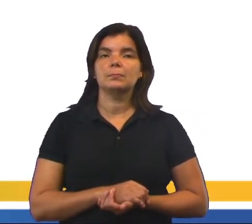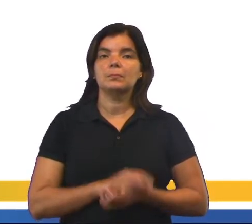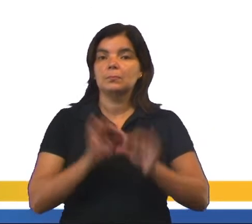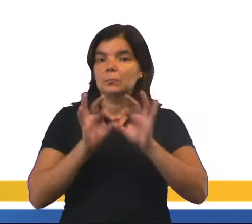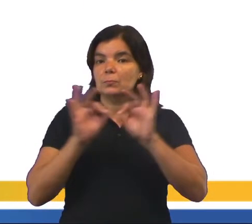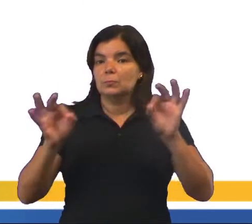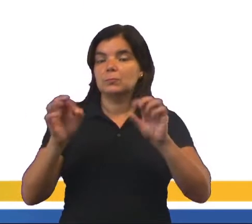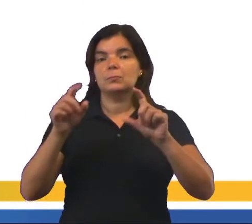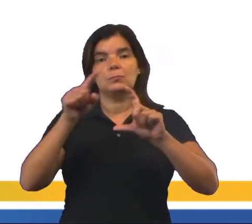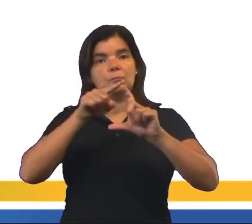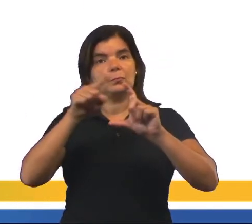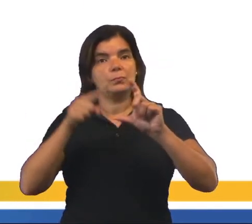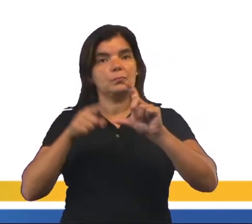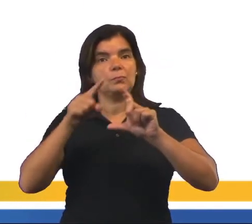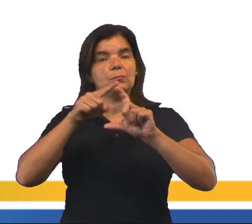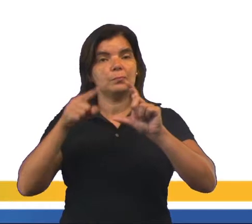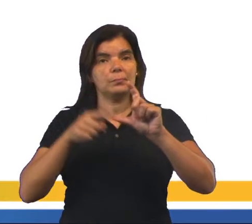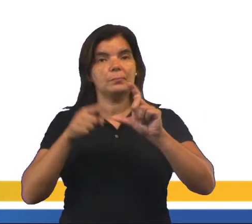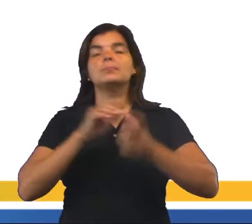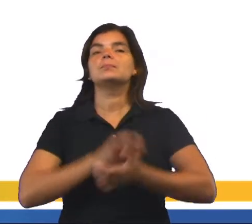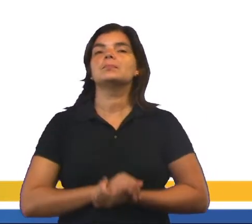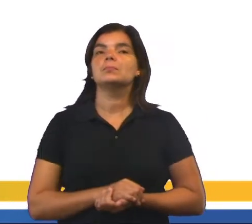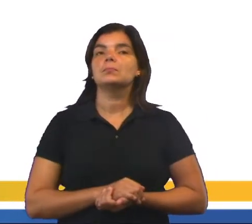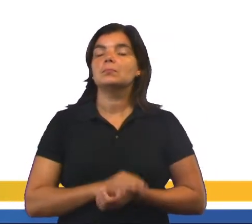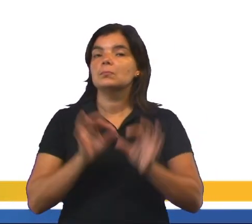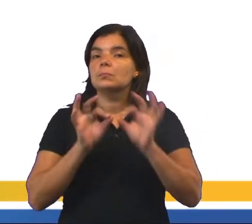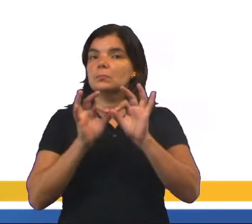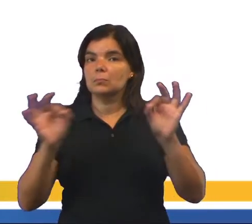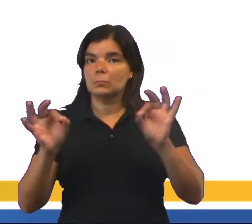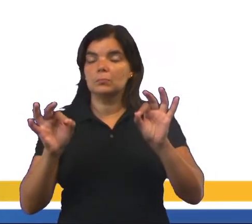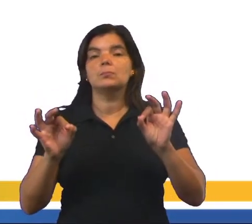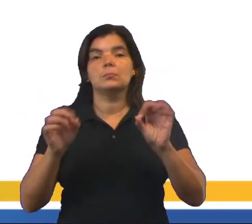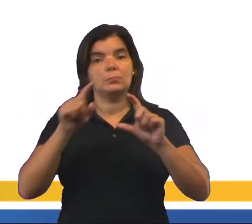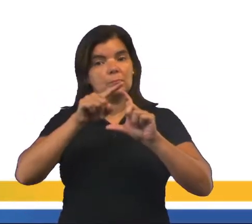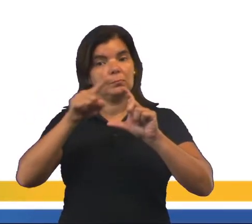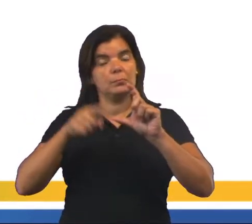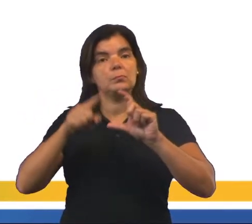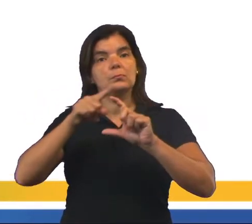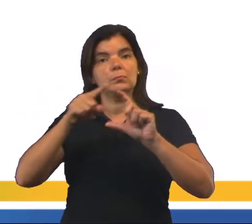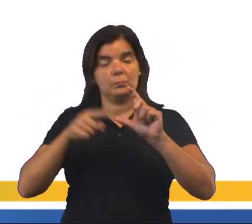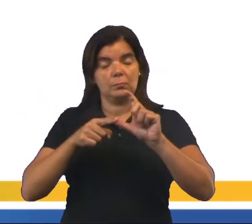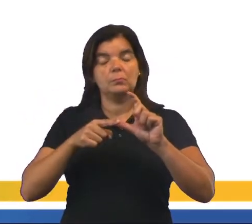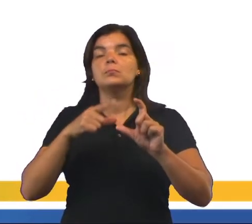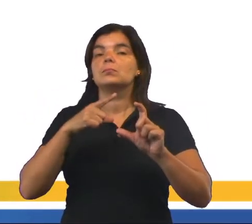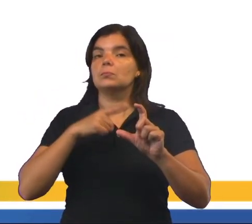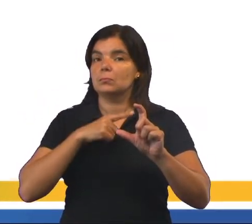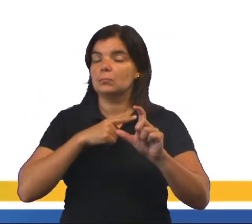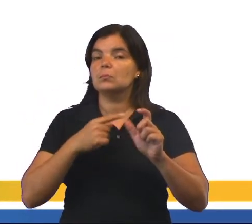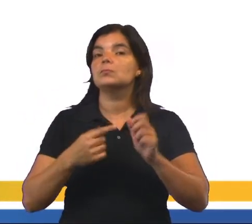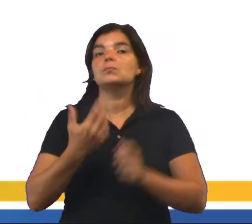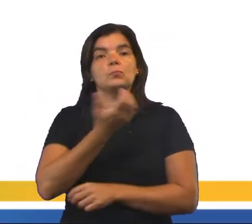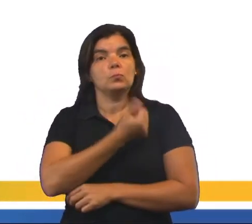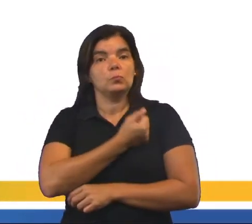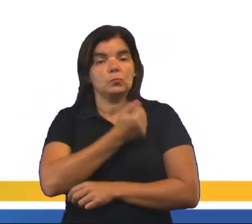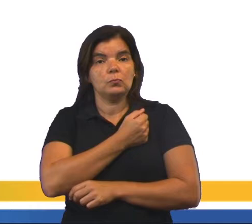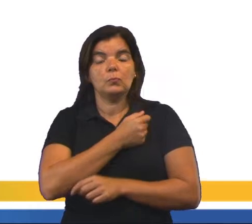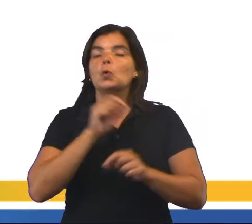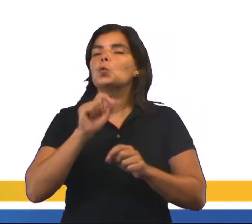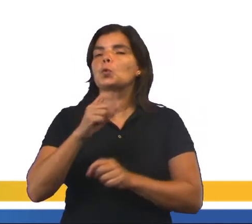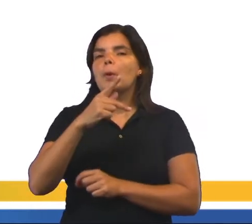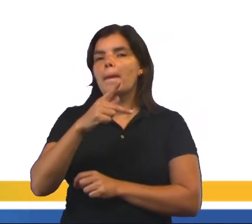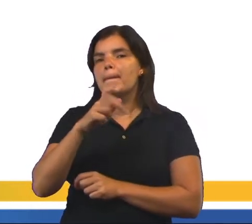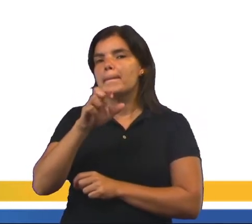Comprimento de uma circunferência. Quando medimos os lados de uma região, estamos determinando o valor do seu